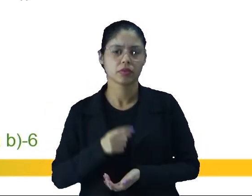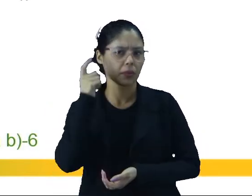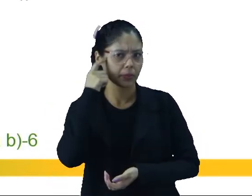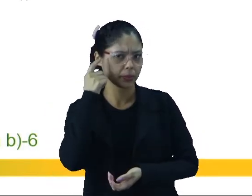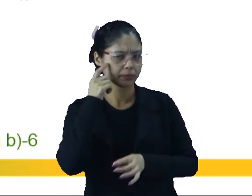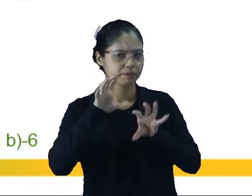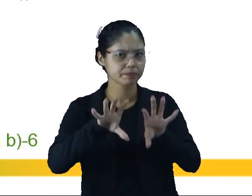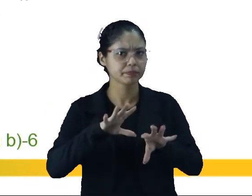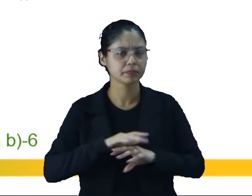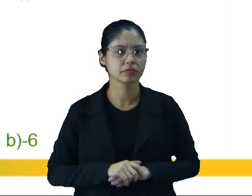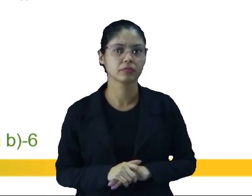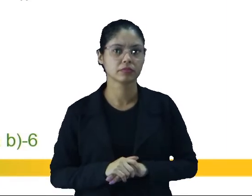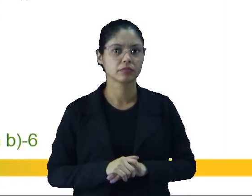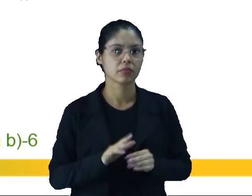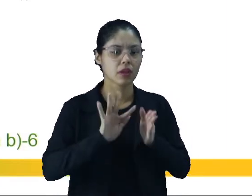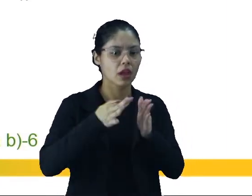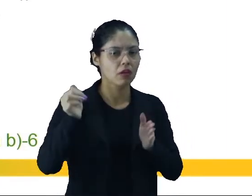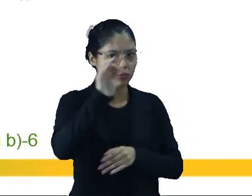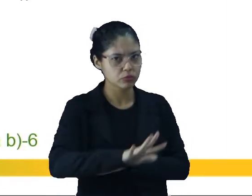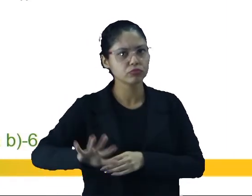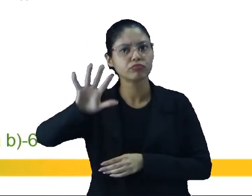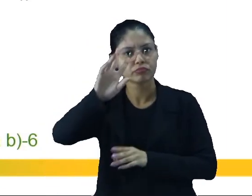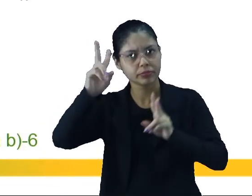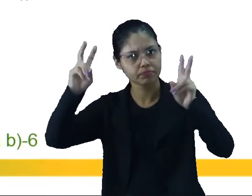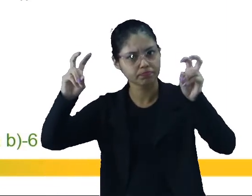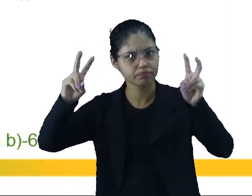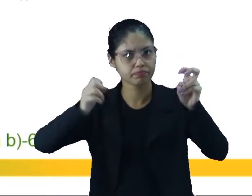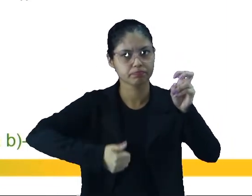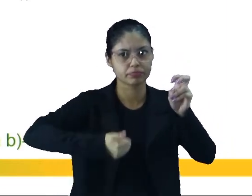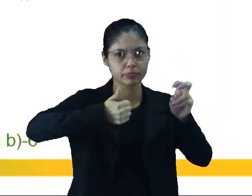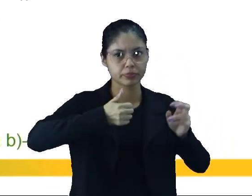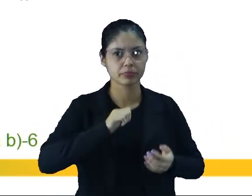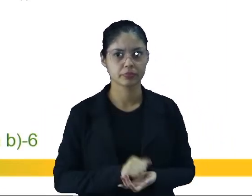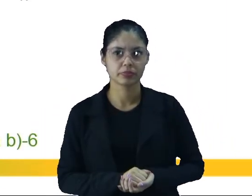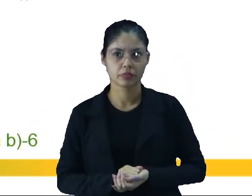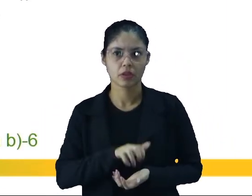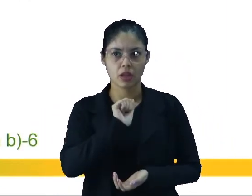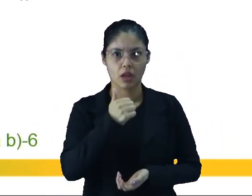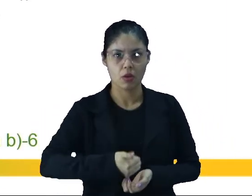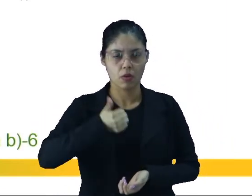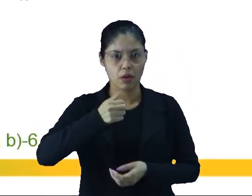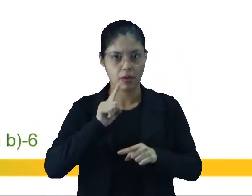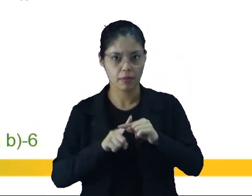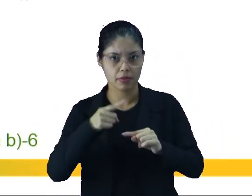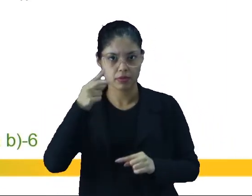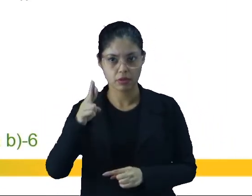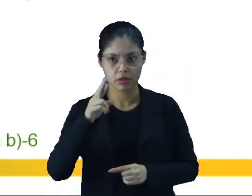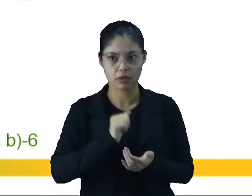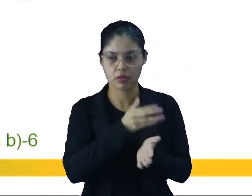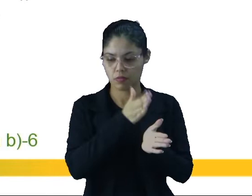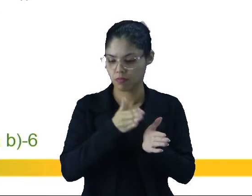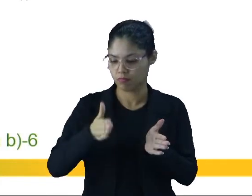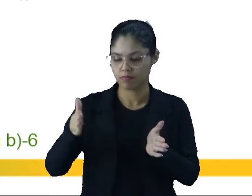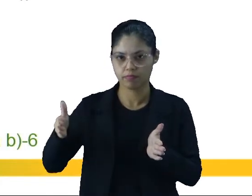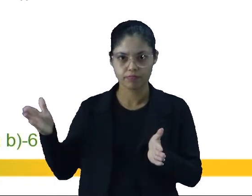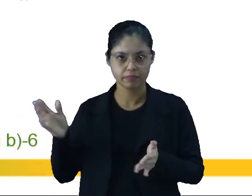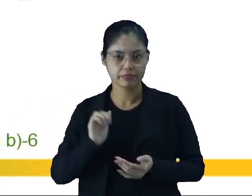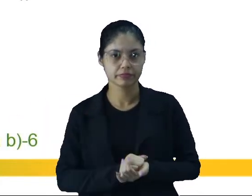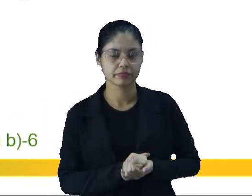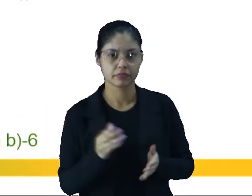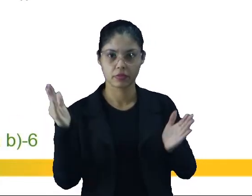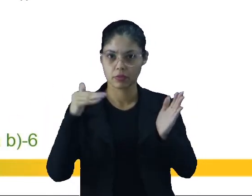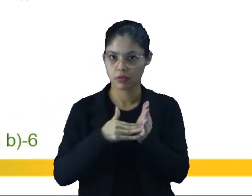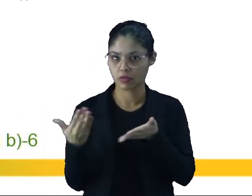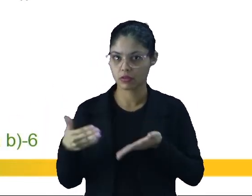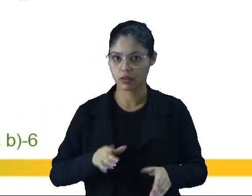pensar assim, ó. A fórmula geral dos termos é A1, tá? A1 mais R, A1 mais 2R, e aí vai.